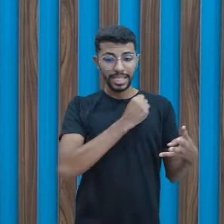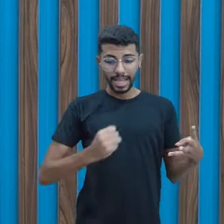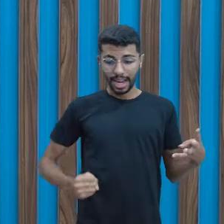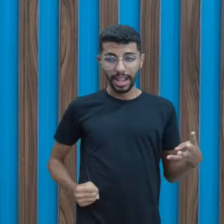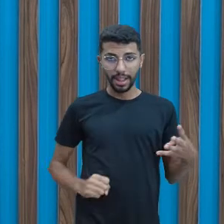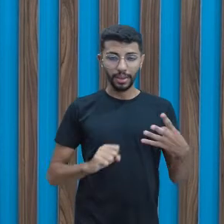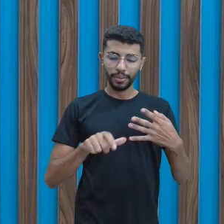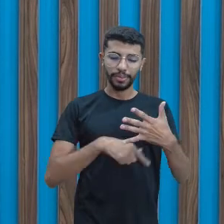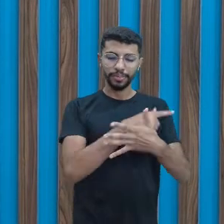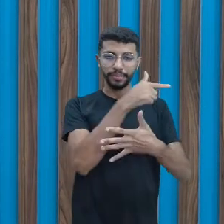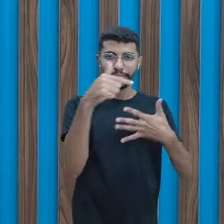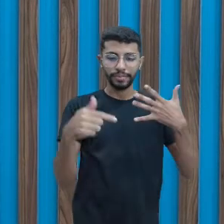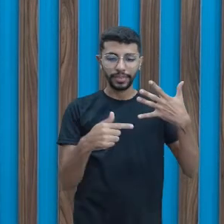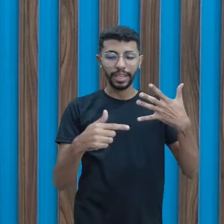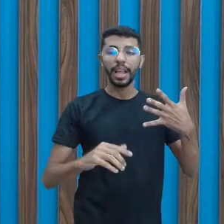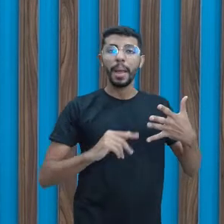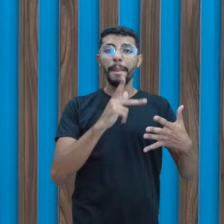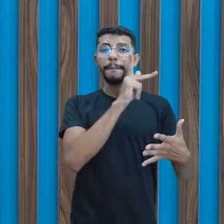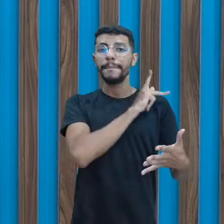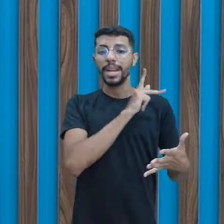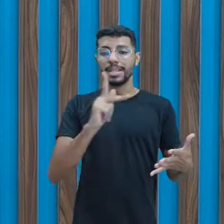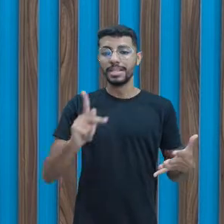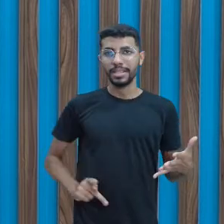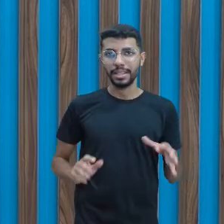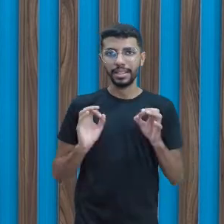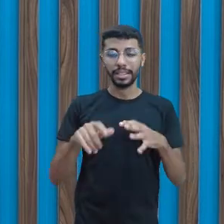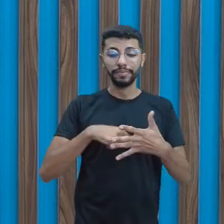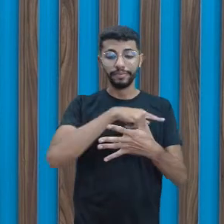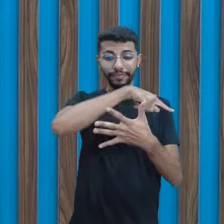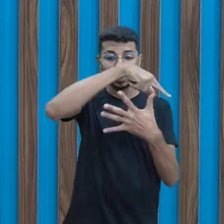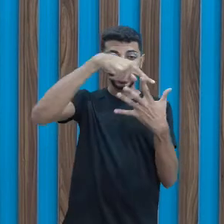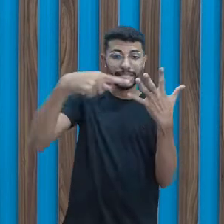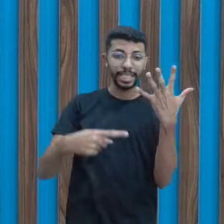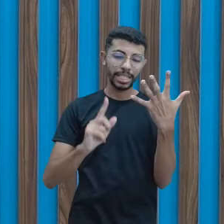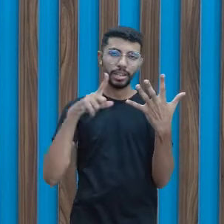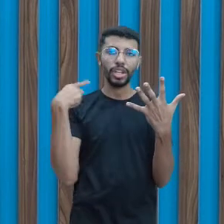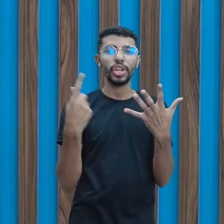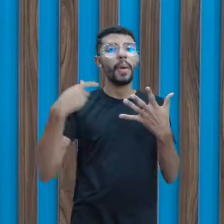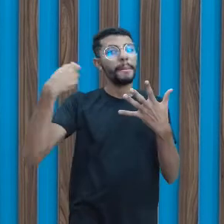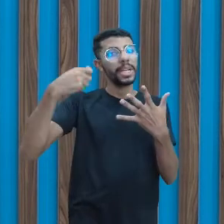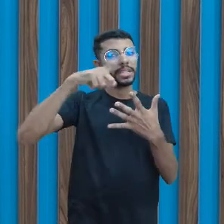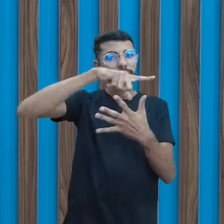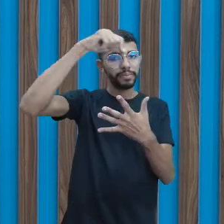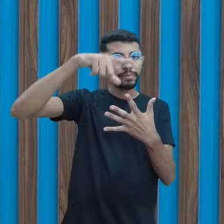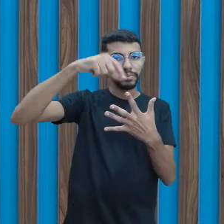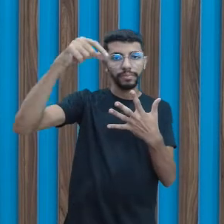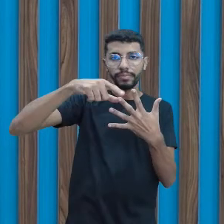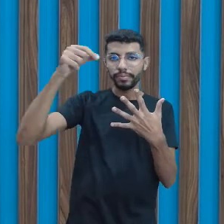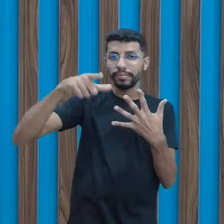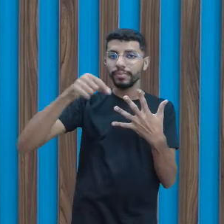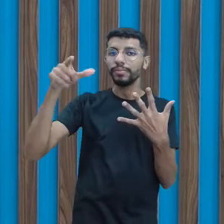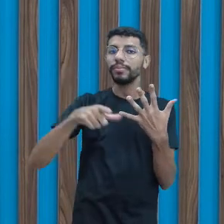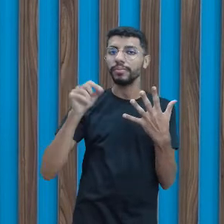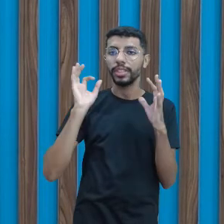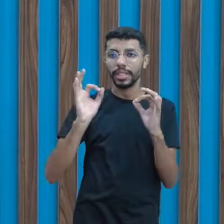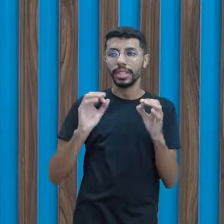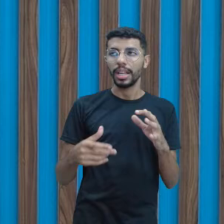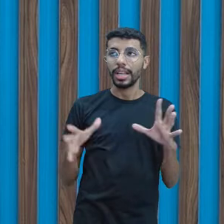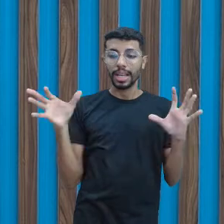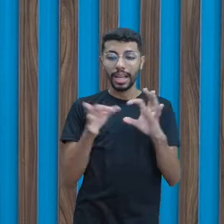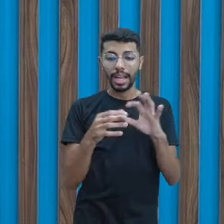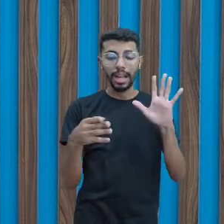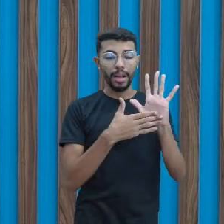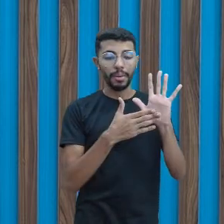Então vai ser uma eleição, né, onde a gente vai ter que escolher aí 5 candidatos, né? da nossa preferência, de acordo com as propostas, né, que a